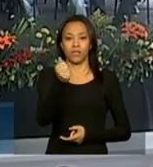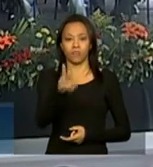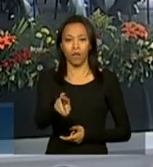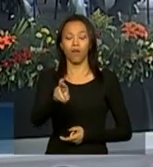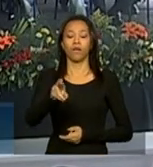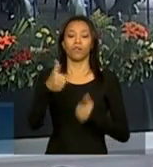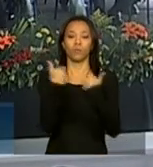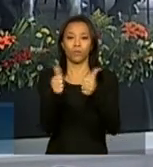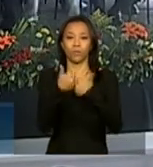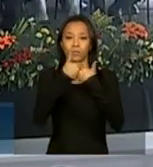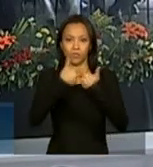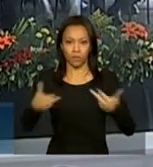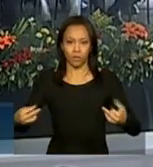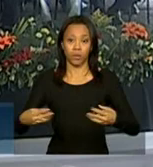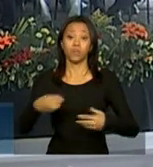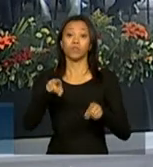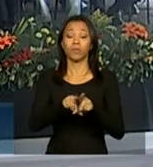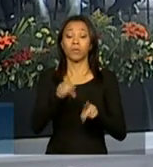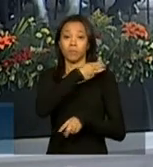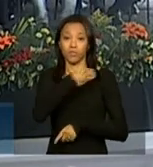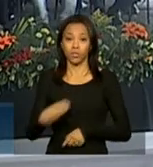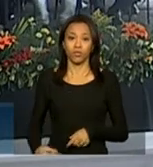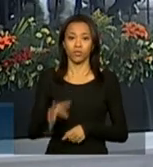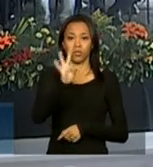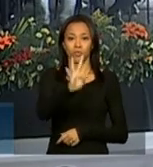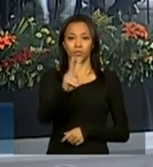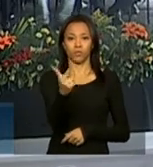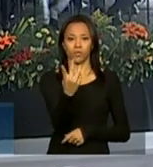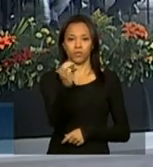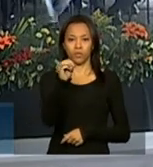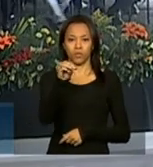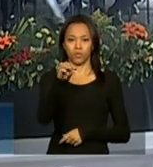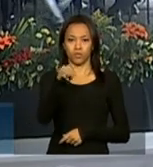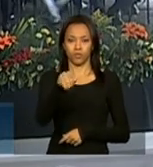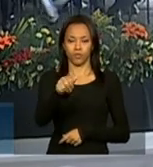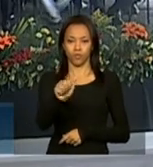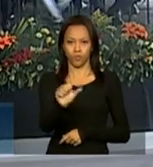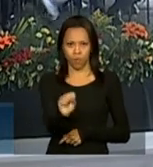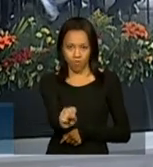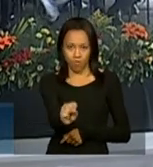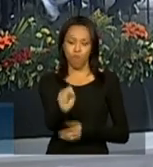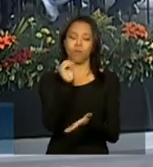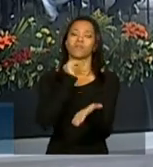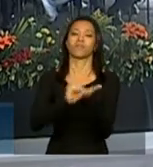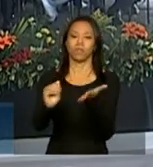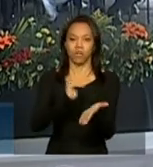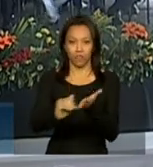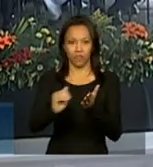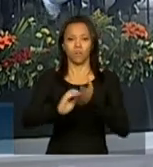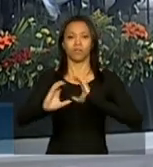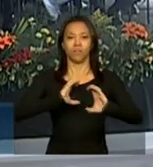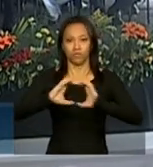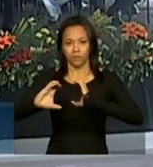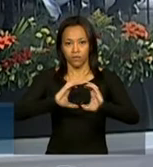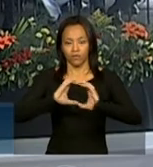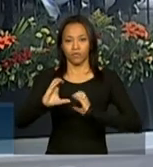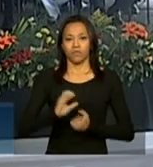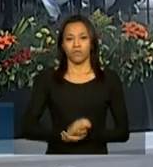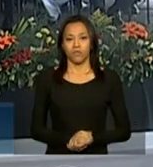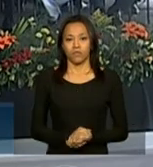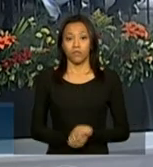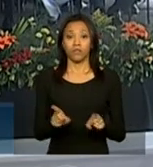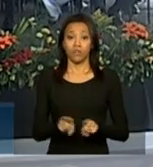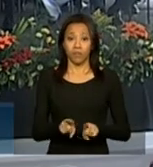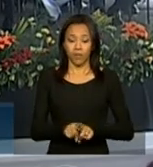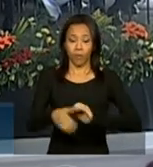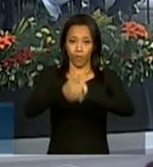Transporte, ministra Thomas Trauman da Secretaria de Comunicações.